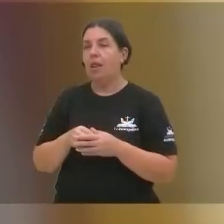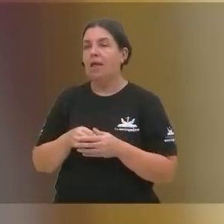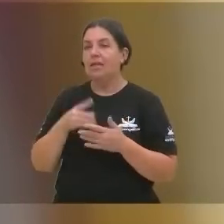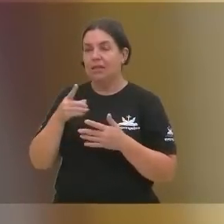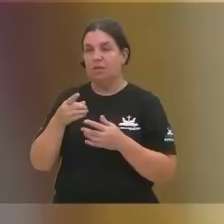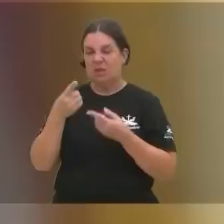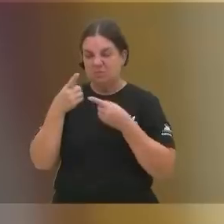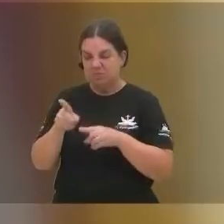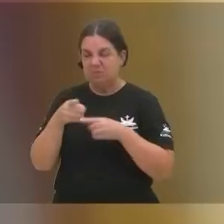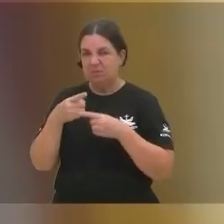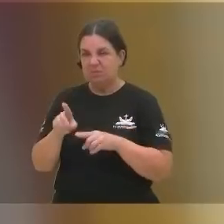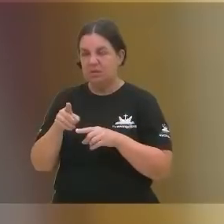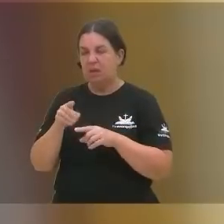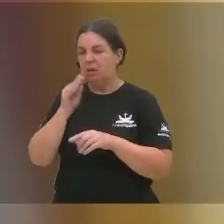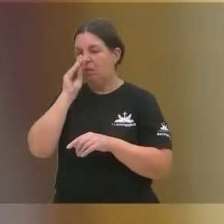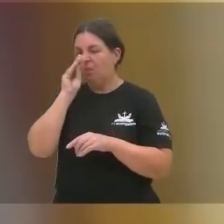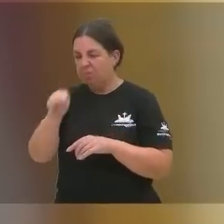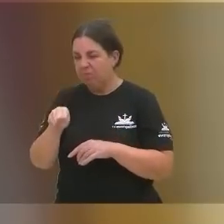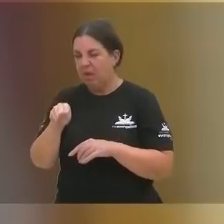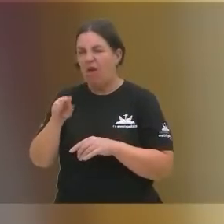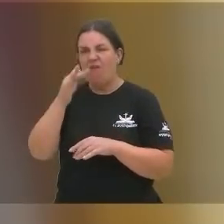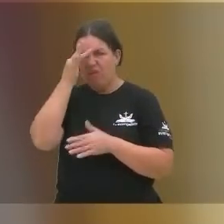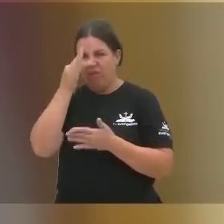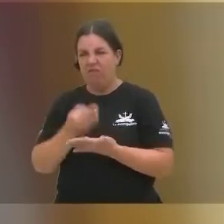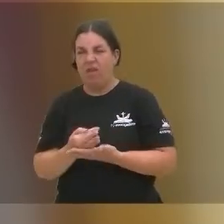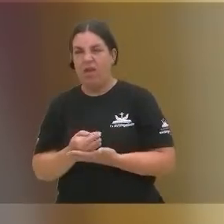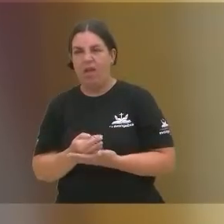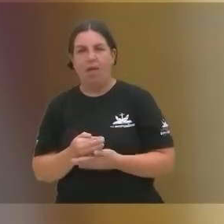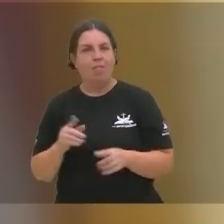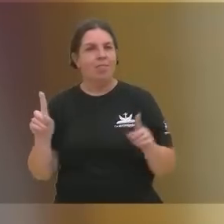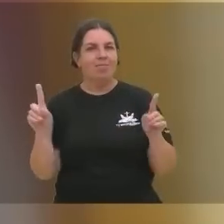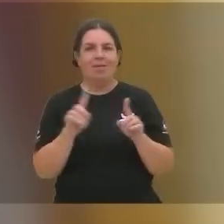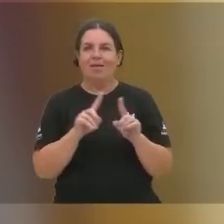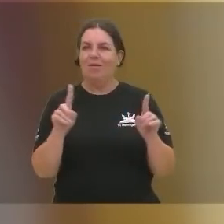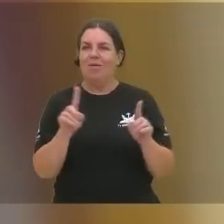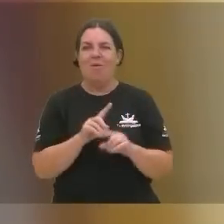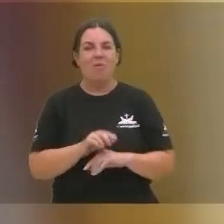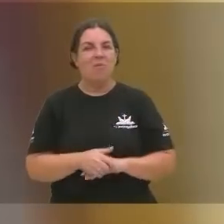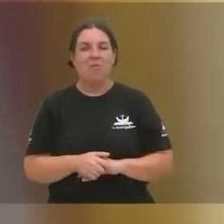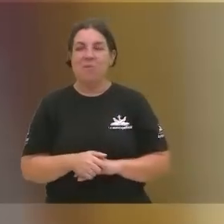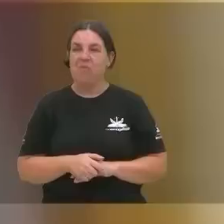instigada renunciar a fé e não fez